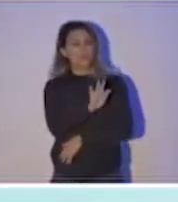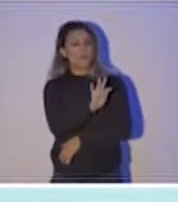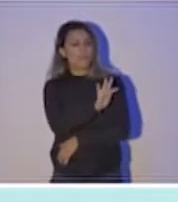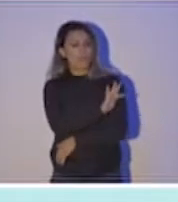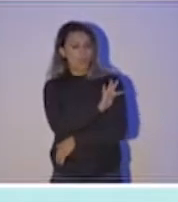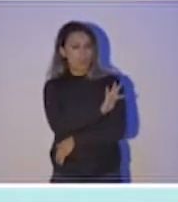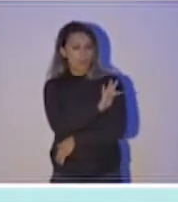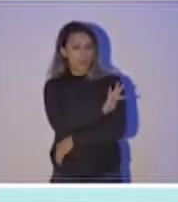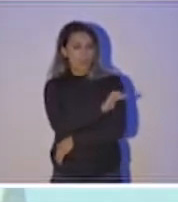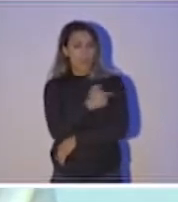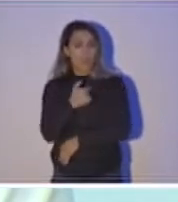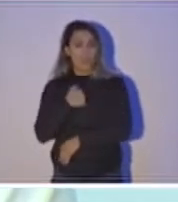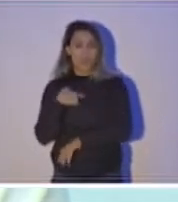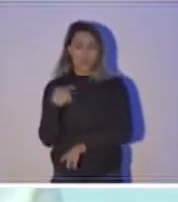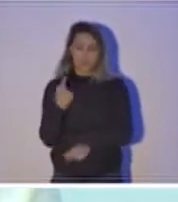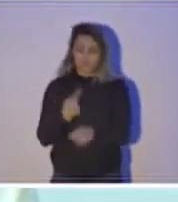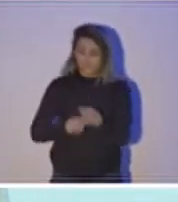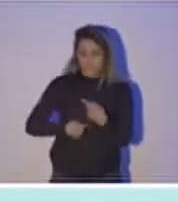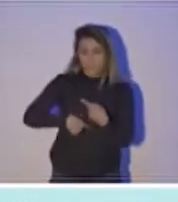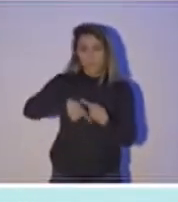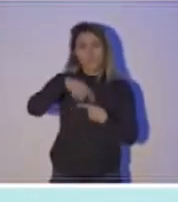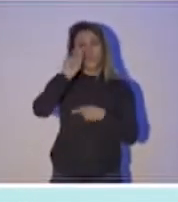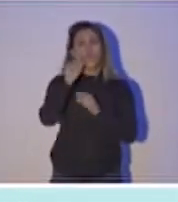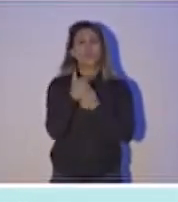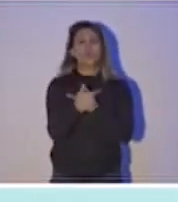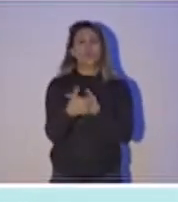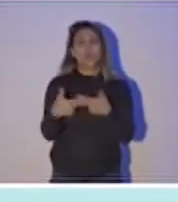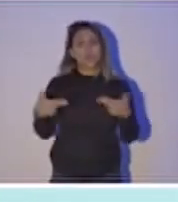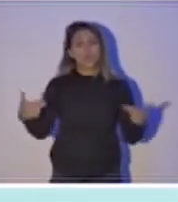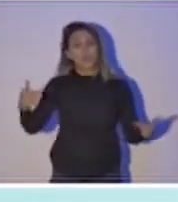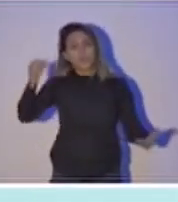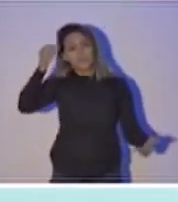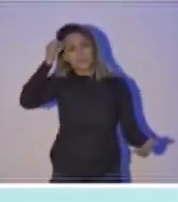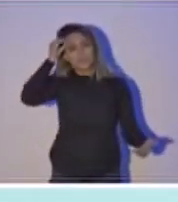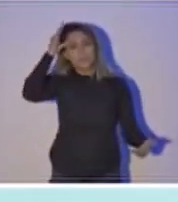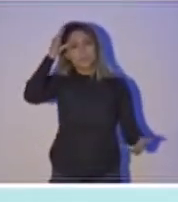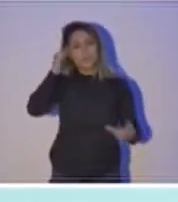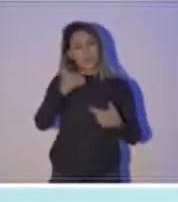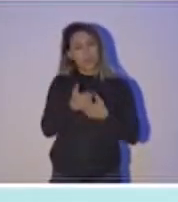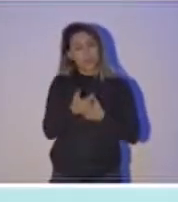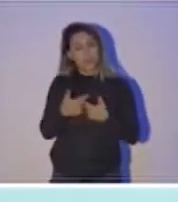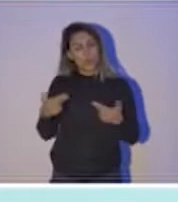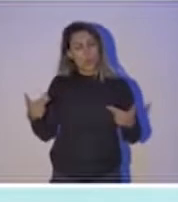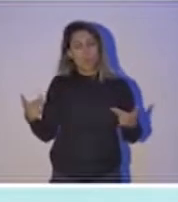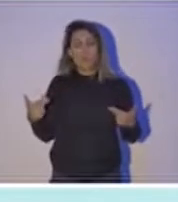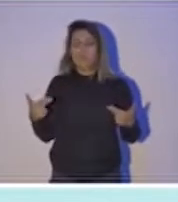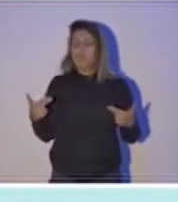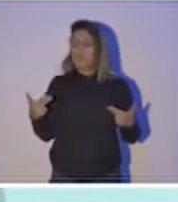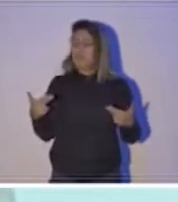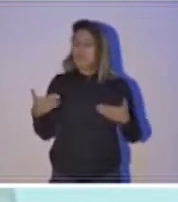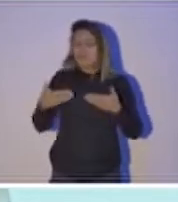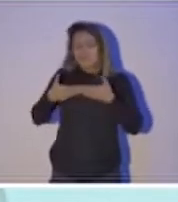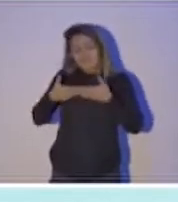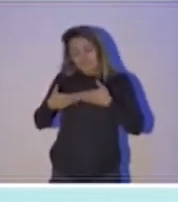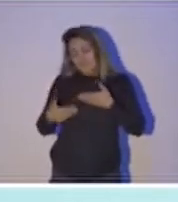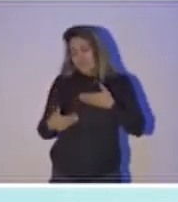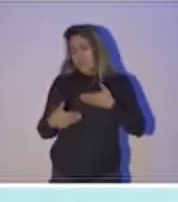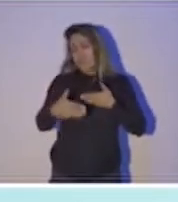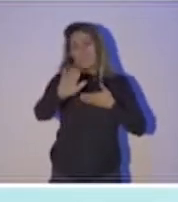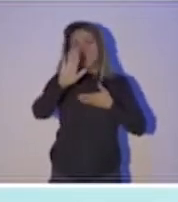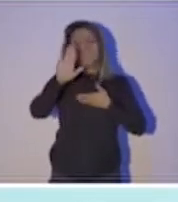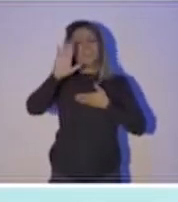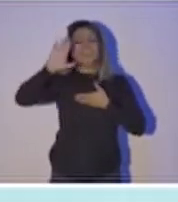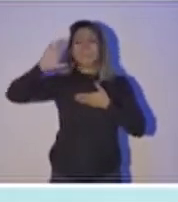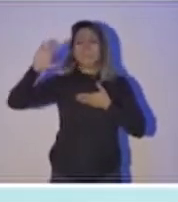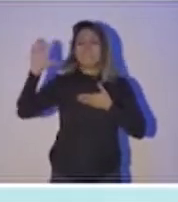muito em muitas coisas. Tive mais conhecimento e vou levar isso para a minha vida inteira. E o que eu